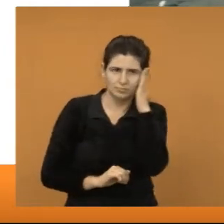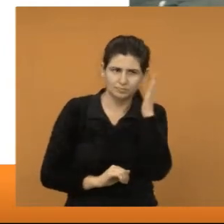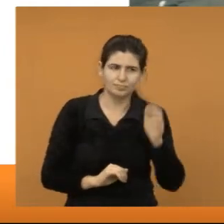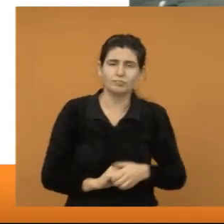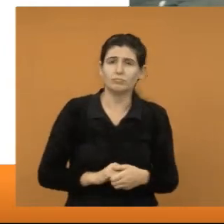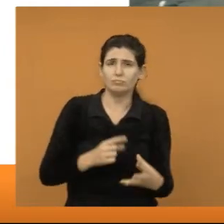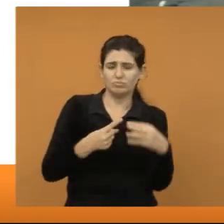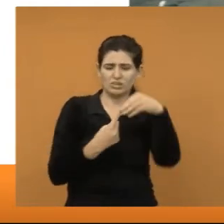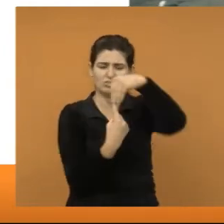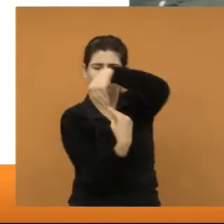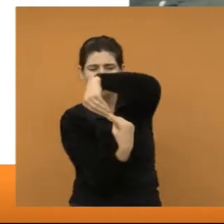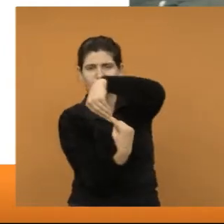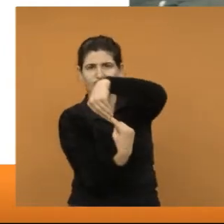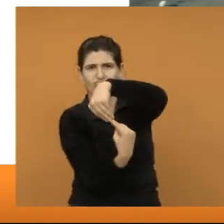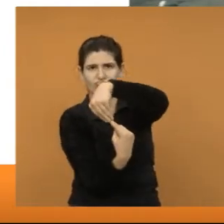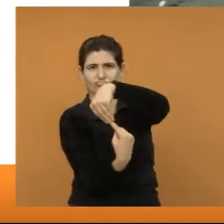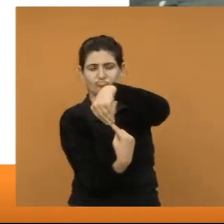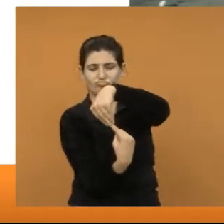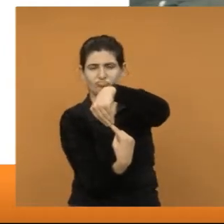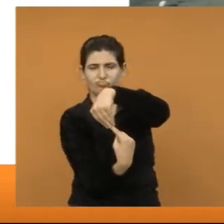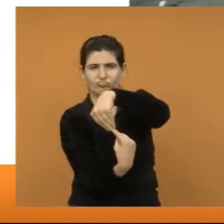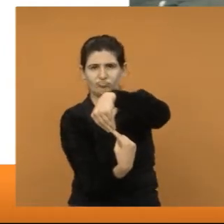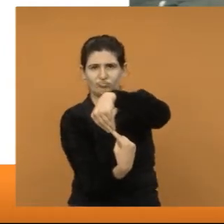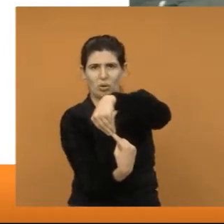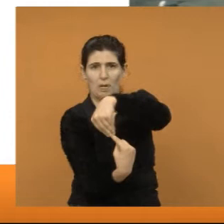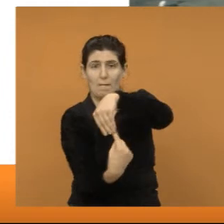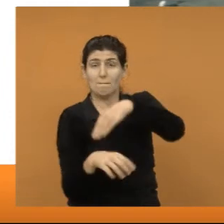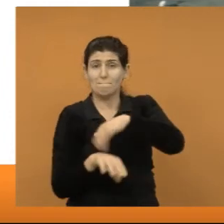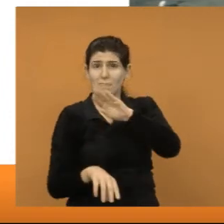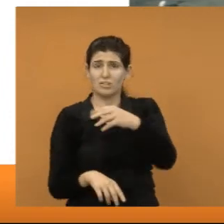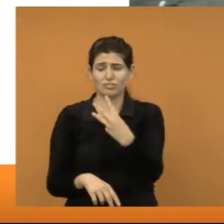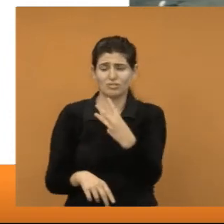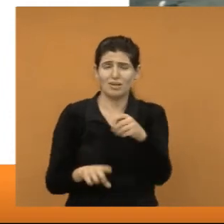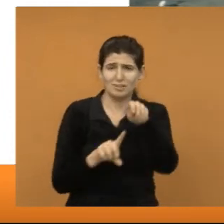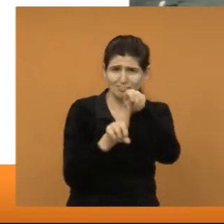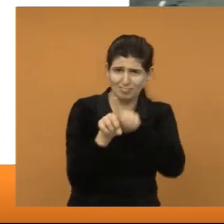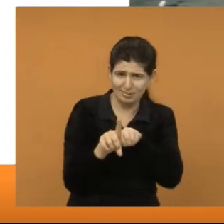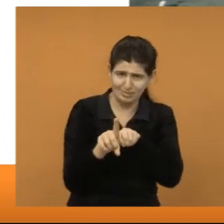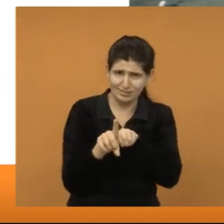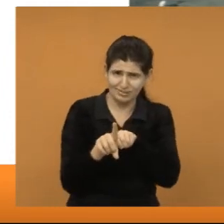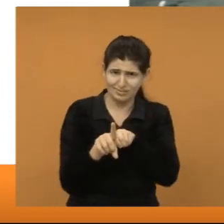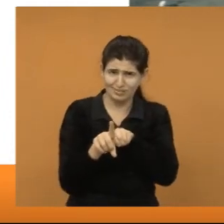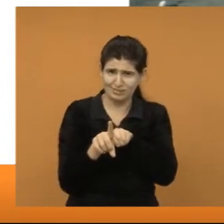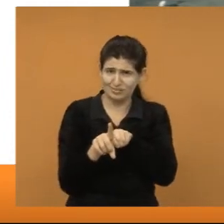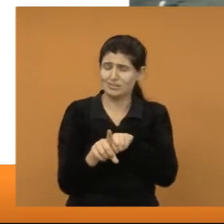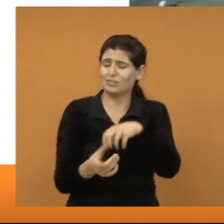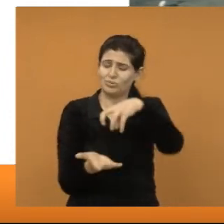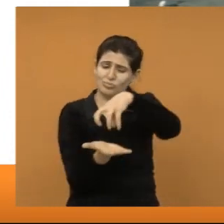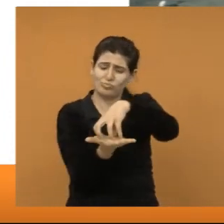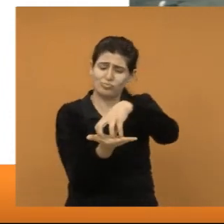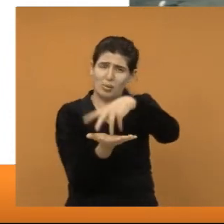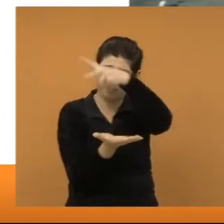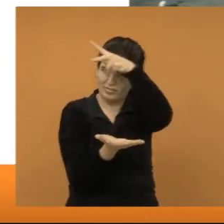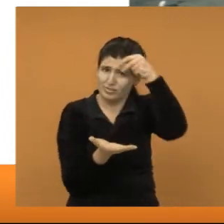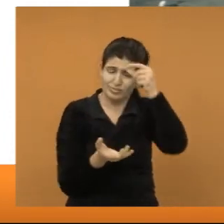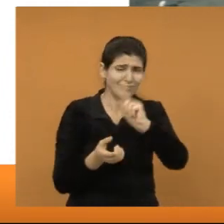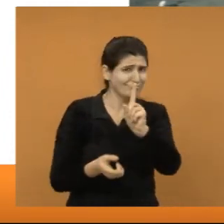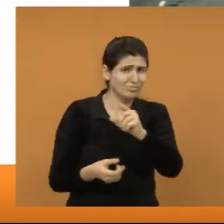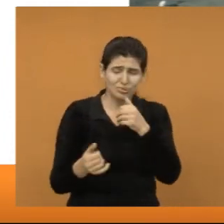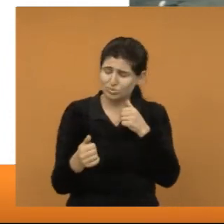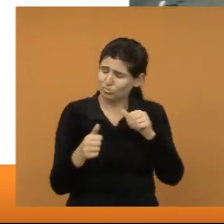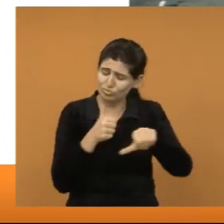danificado, e já faz mais de 3 meses que a mobilidade urbana não troca esse ponto de ônibus. E